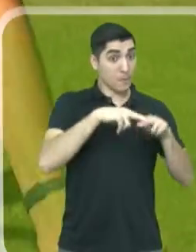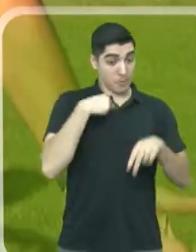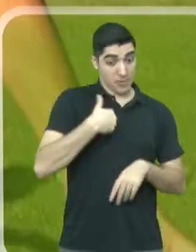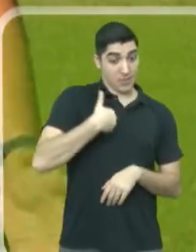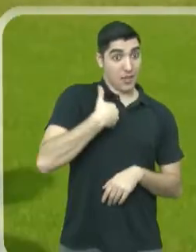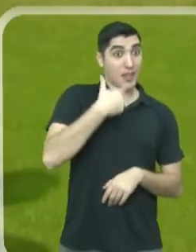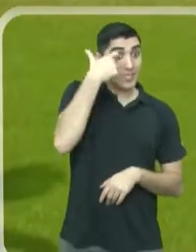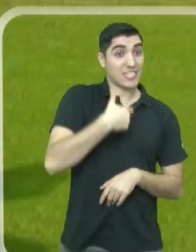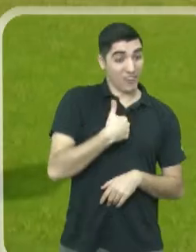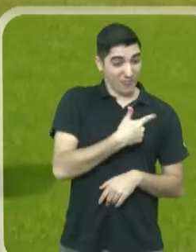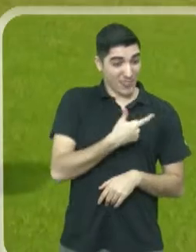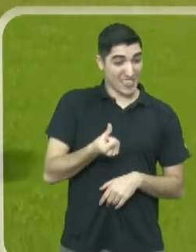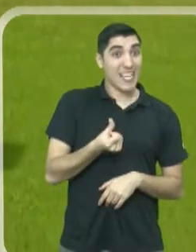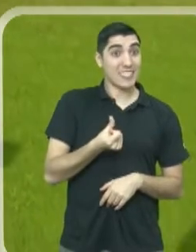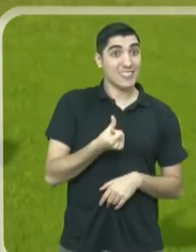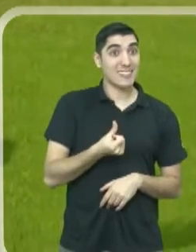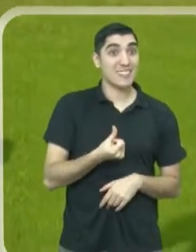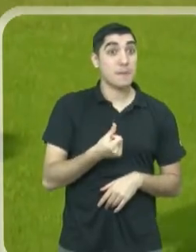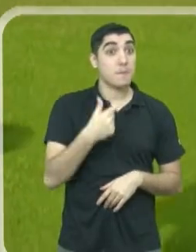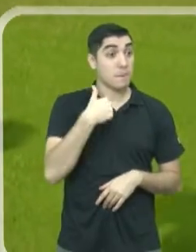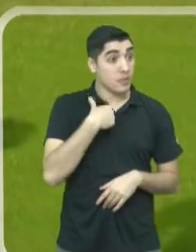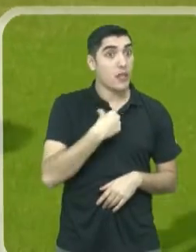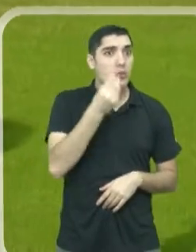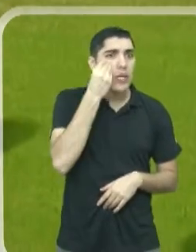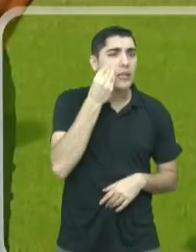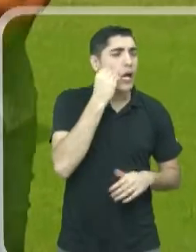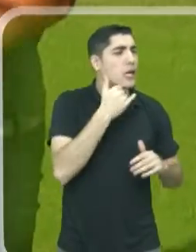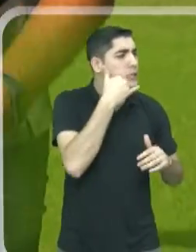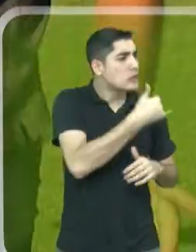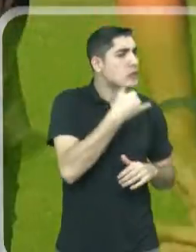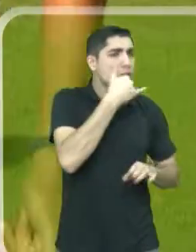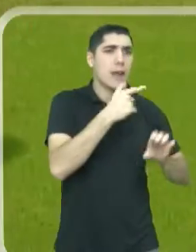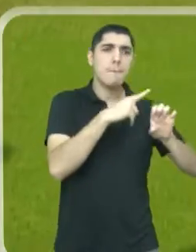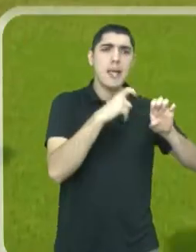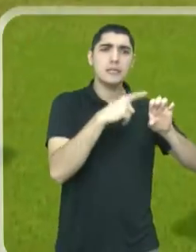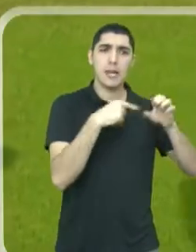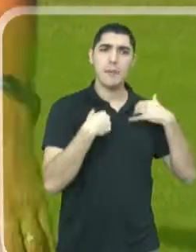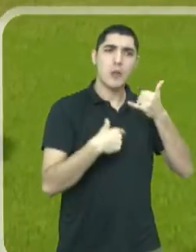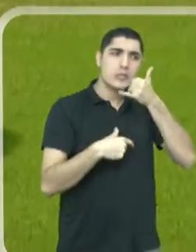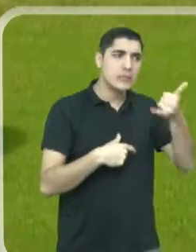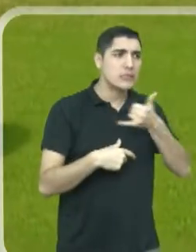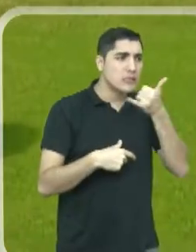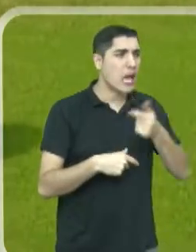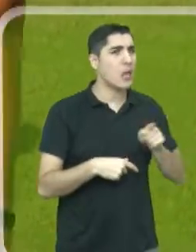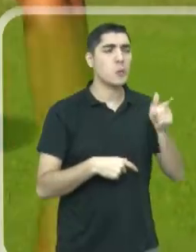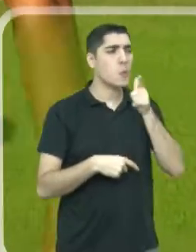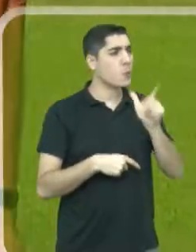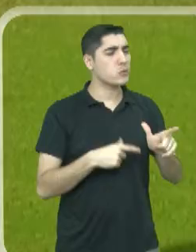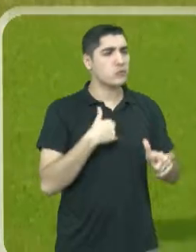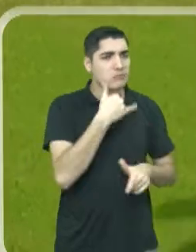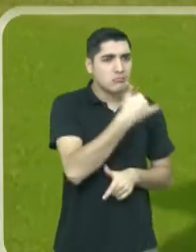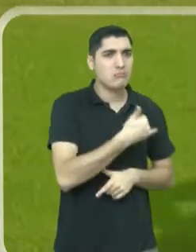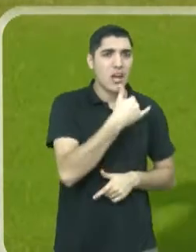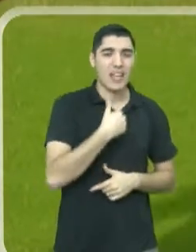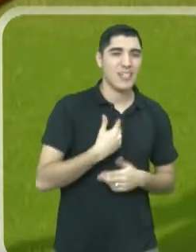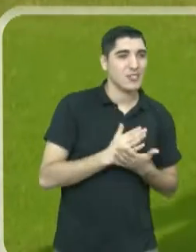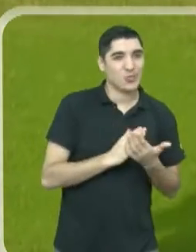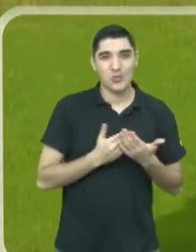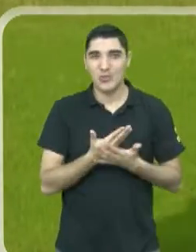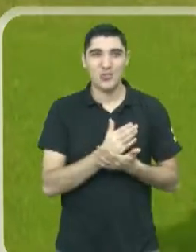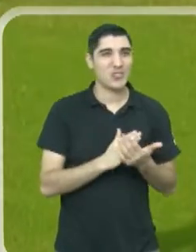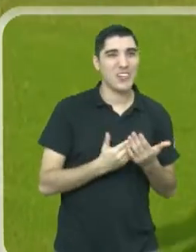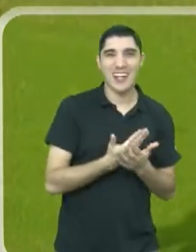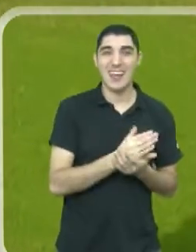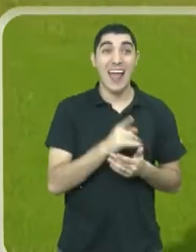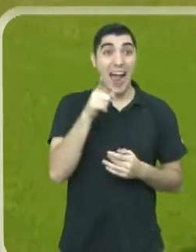falei, sou eu. Casava, né? E eu tentava falar com o empresário e não conseguia. Eu falei, deve estar lá, aquela euforia, e voltou do